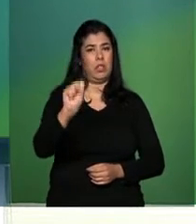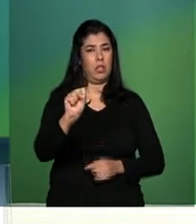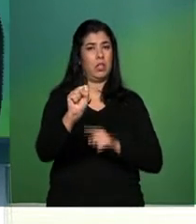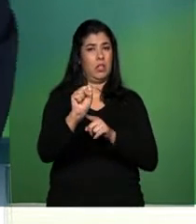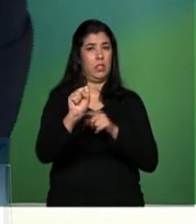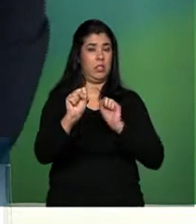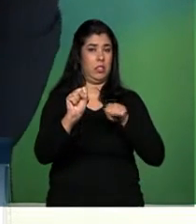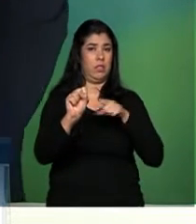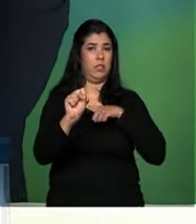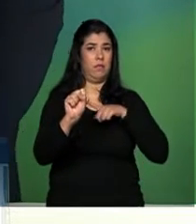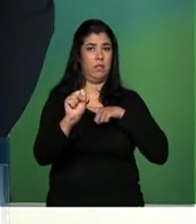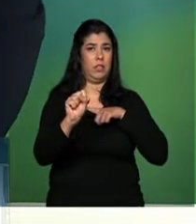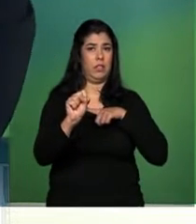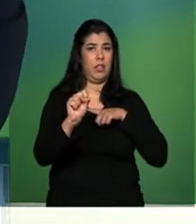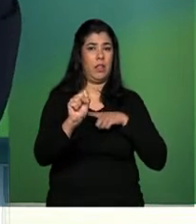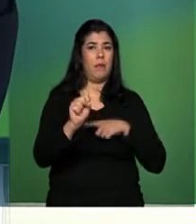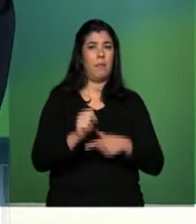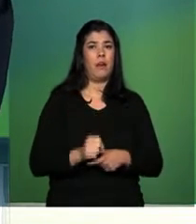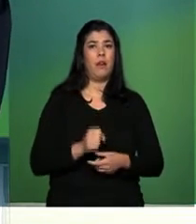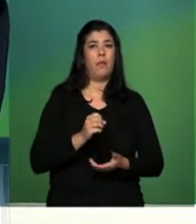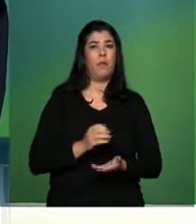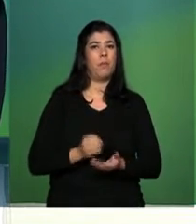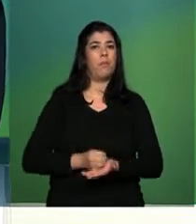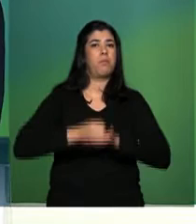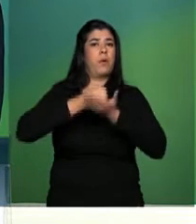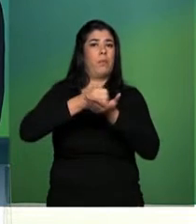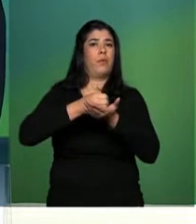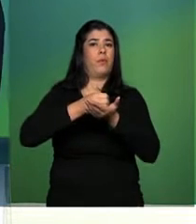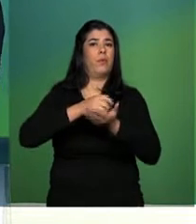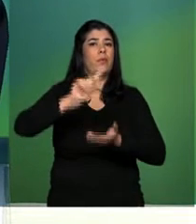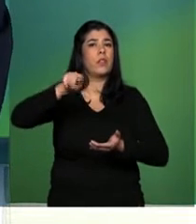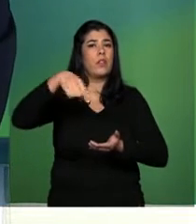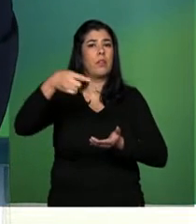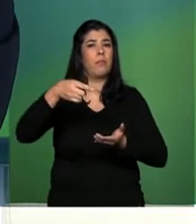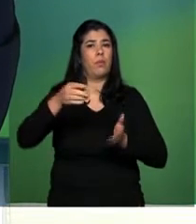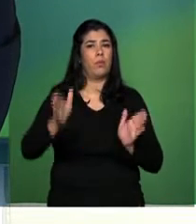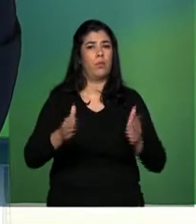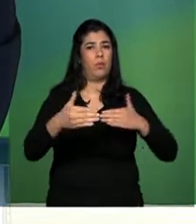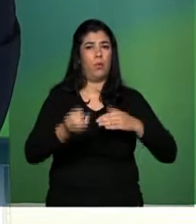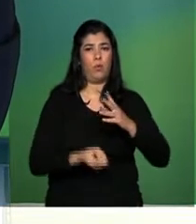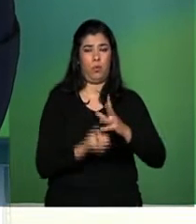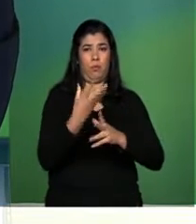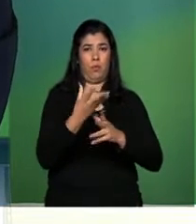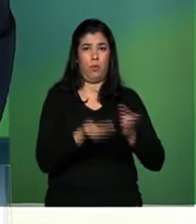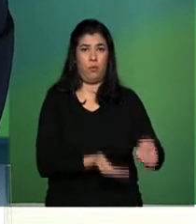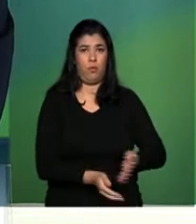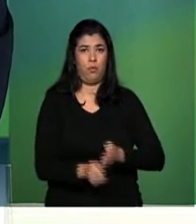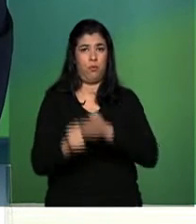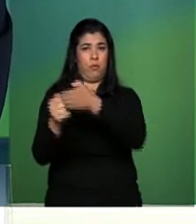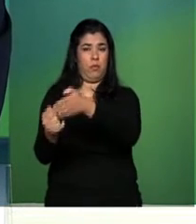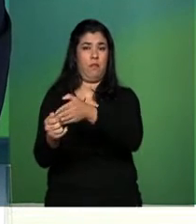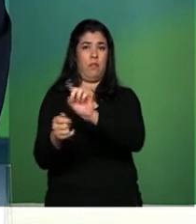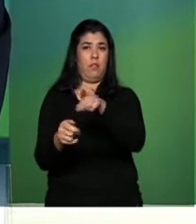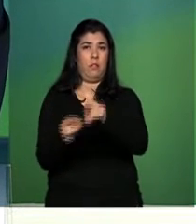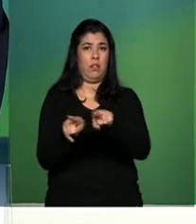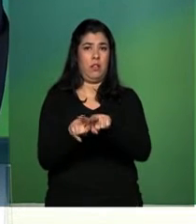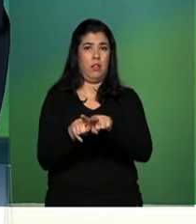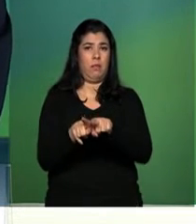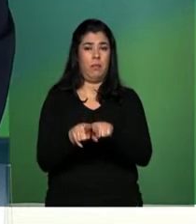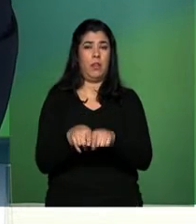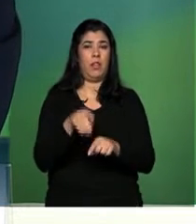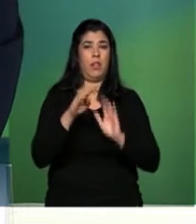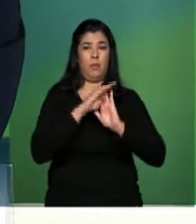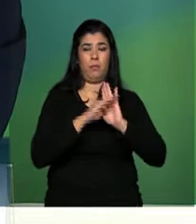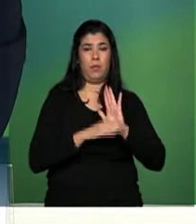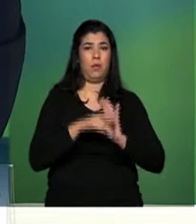de pós-embarque, isso é um compromisso. Quando nós falamos de que a dotação do PROEX